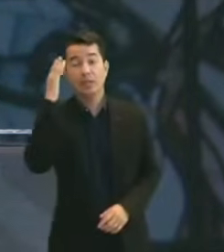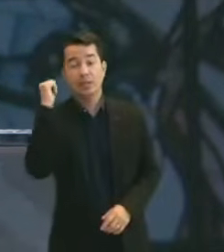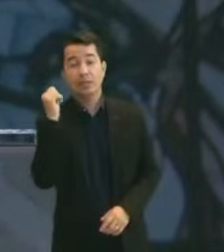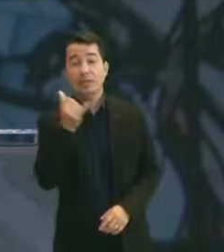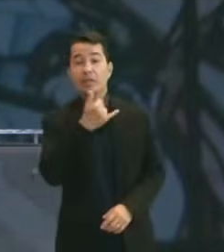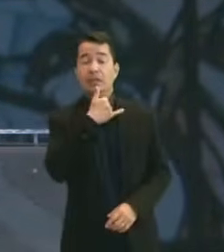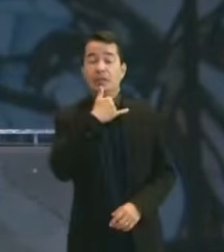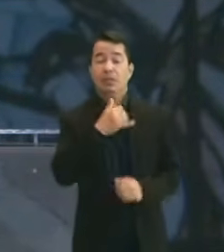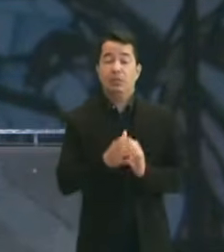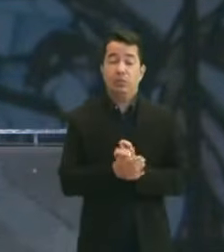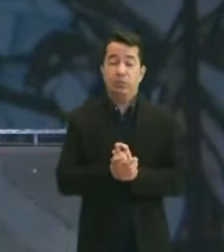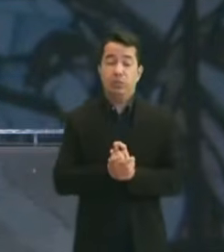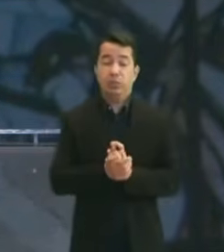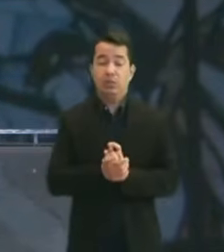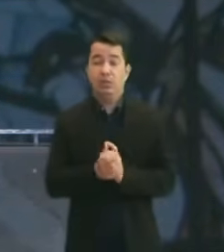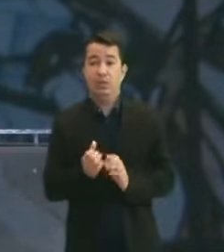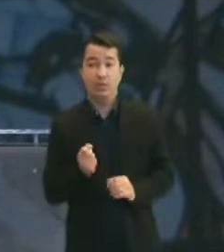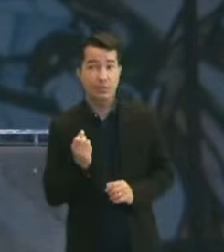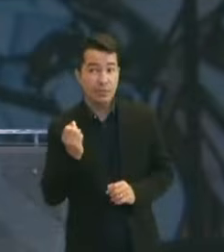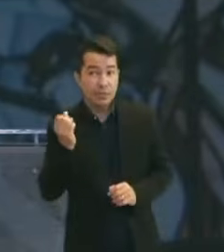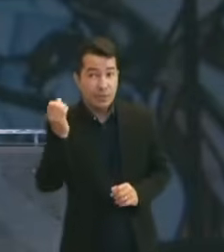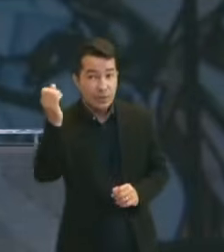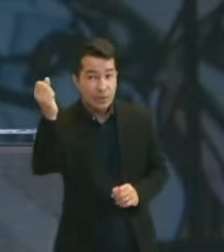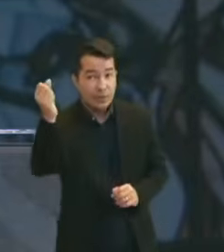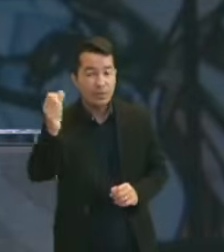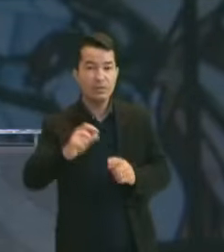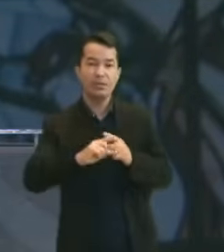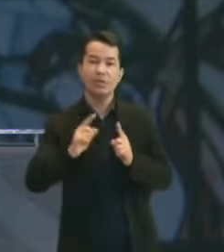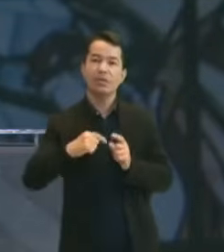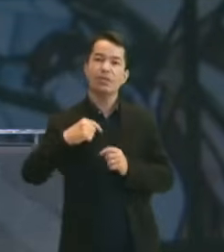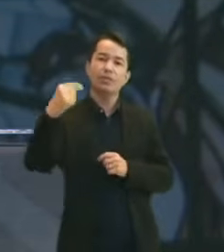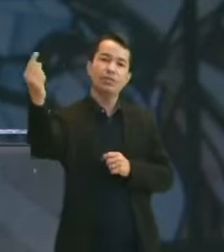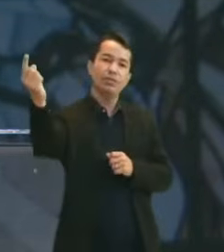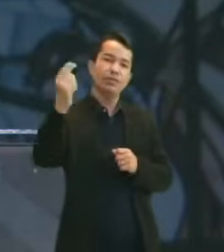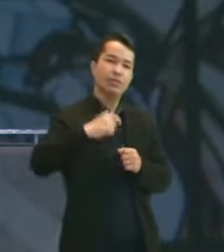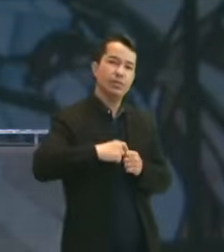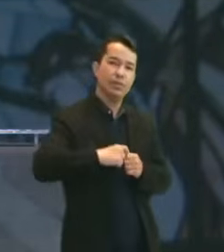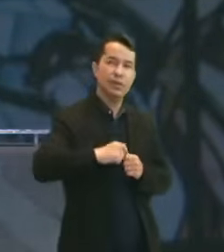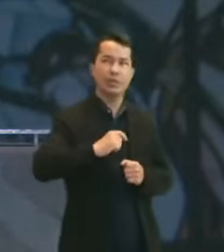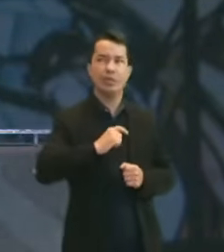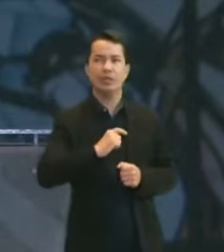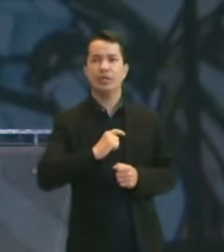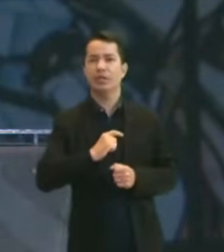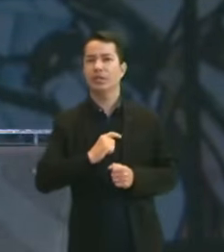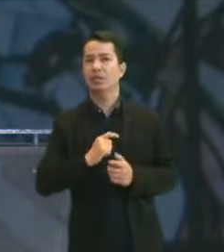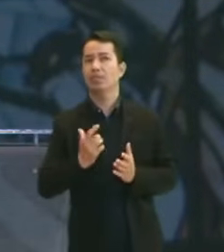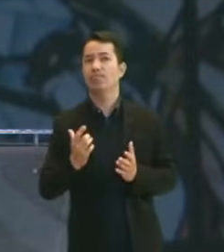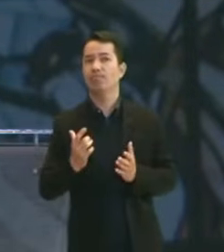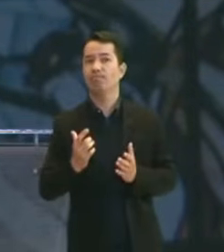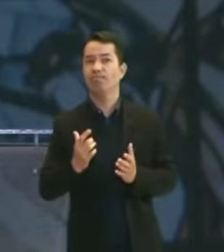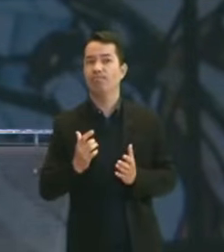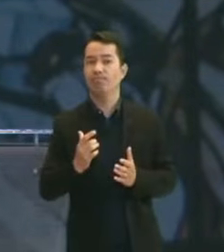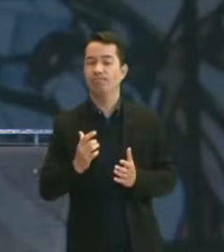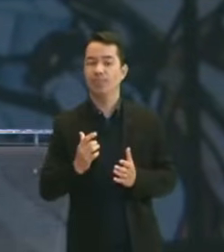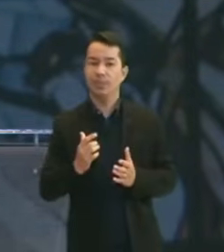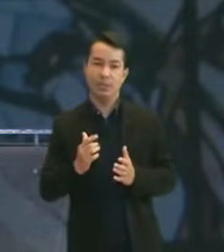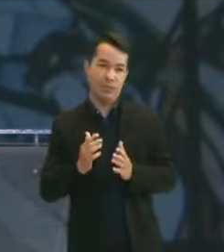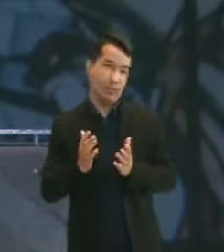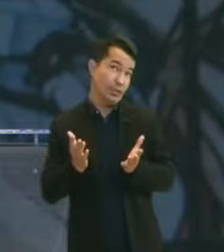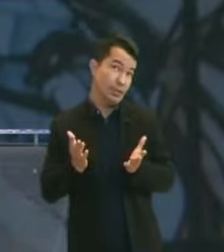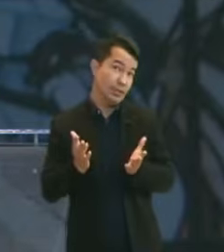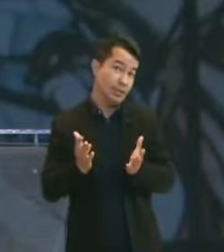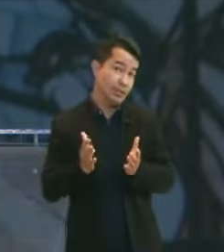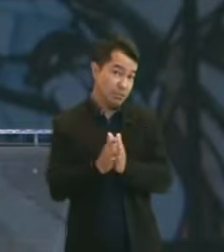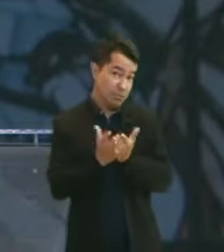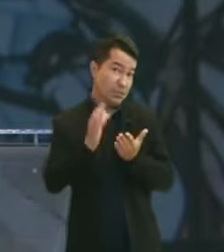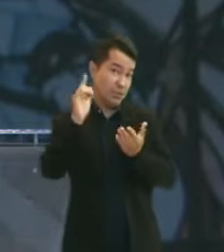eles voltaram dessa viagem, Paulo e Barnabé tiveram o que a Bíblia chama uma forte discussão entre eles. E o motivo da